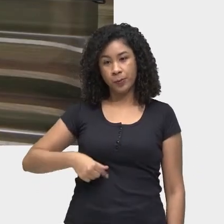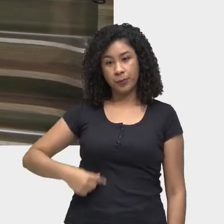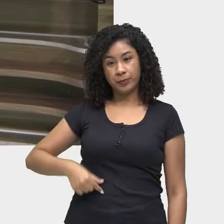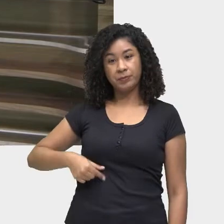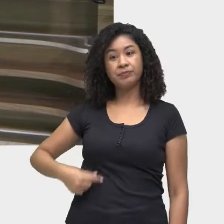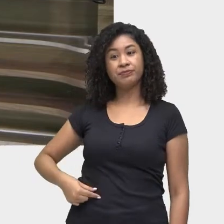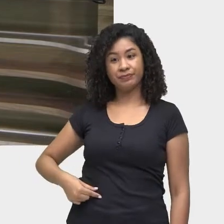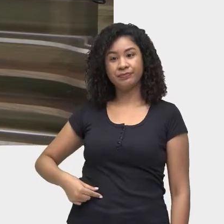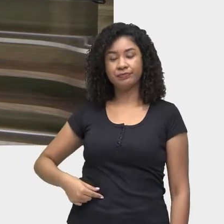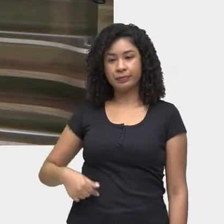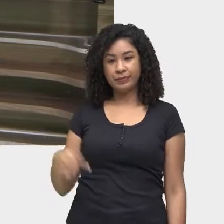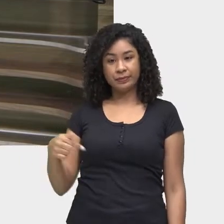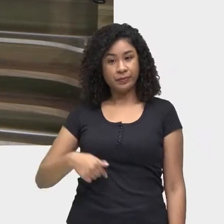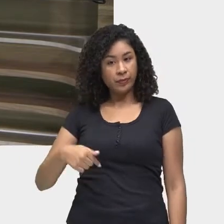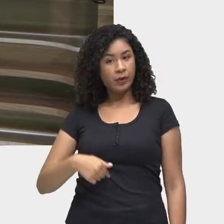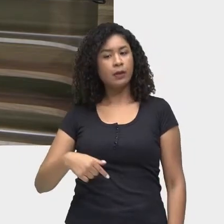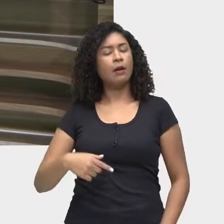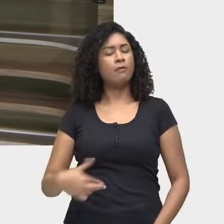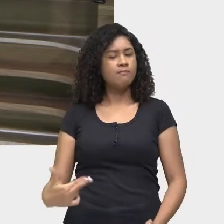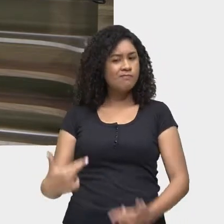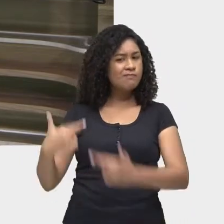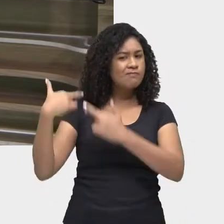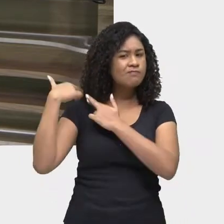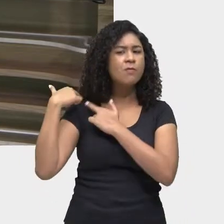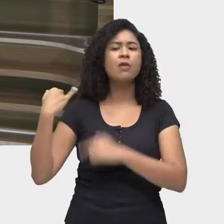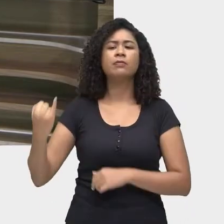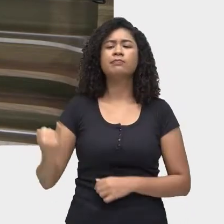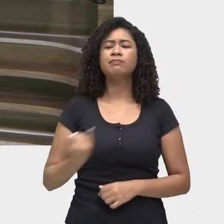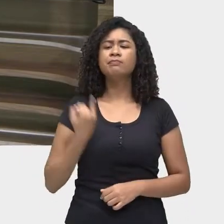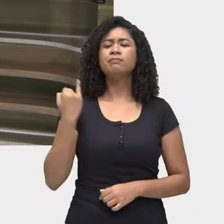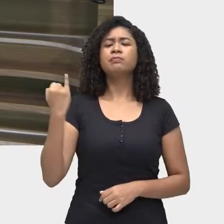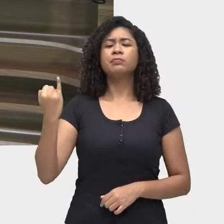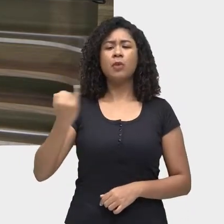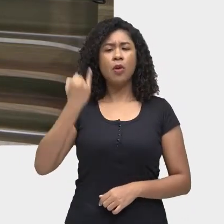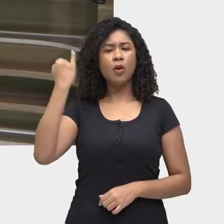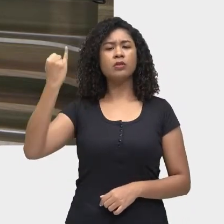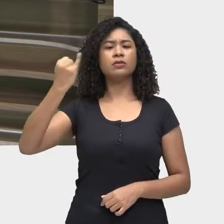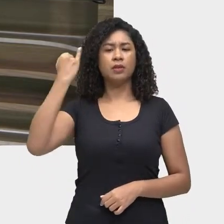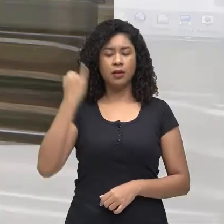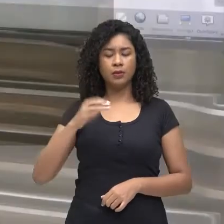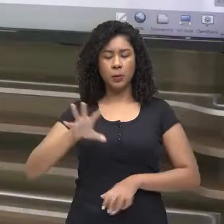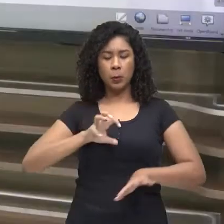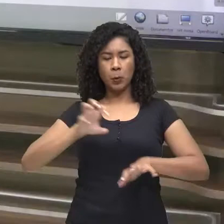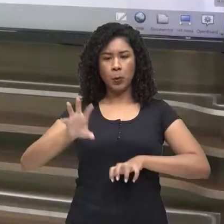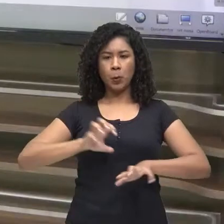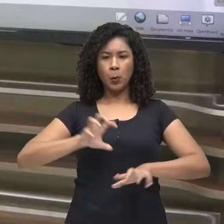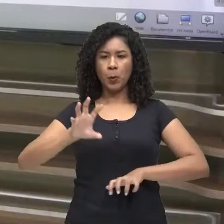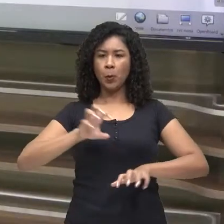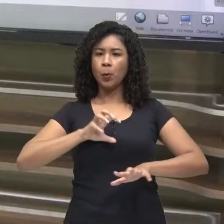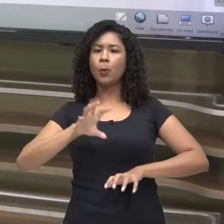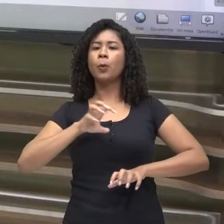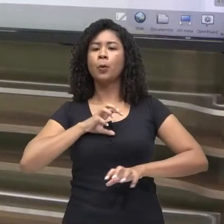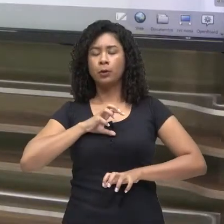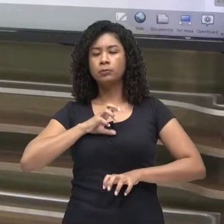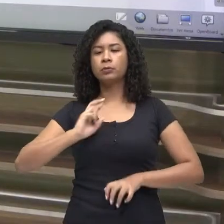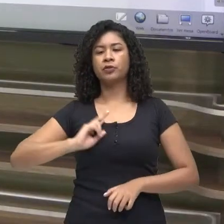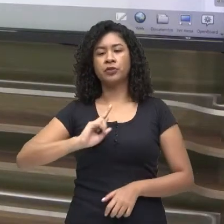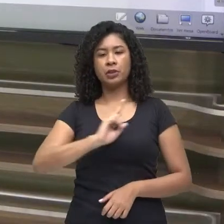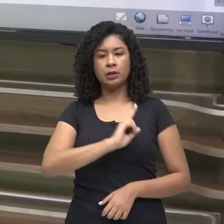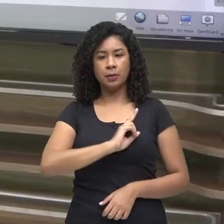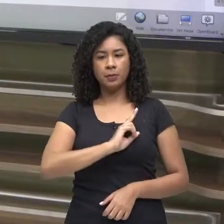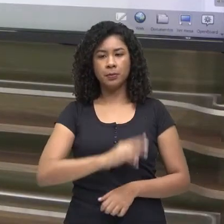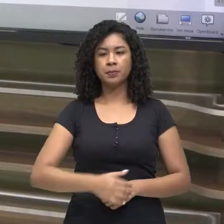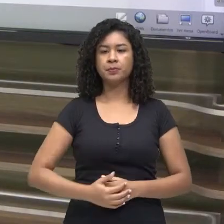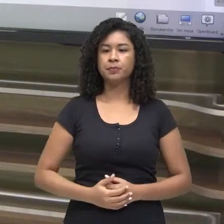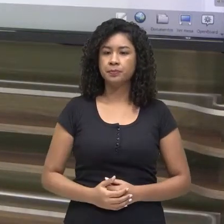delgado tem aí essa grande importância na absorção dos nutrientes, certo? E aí, o alimento que